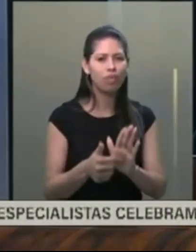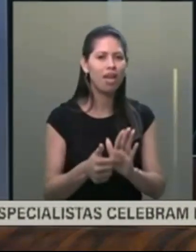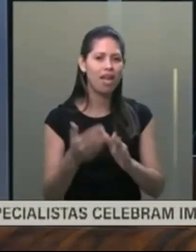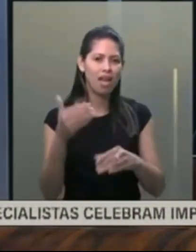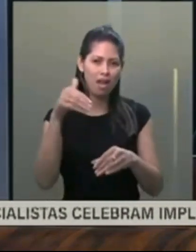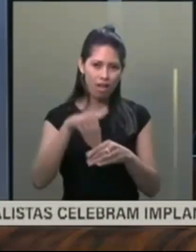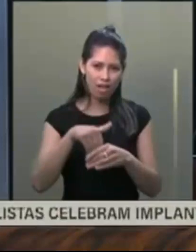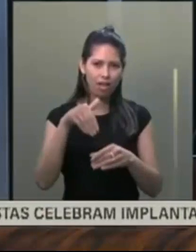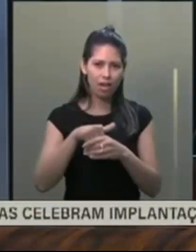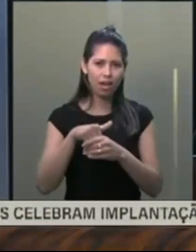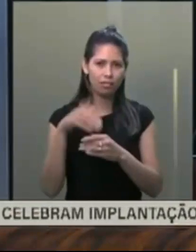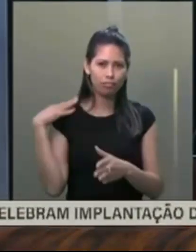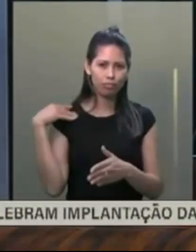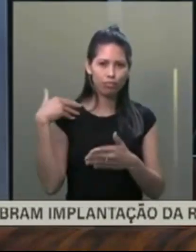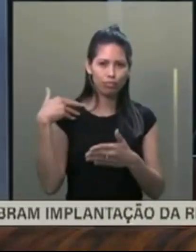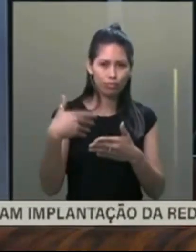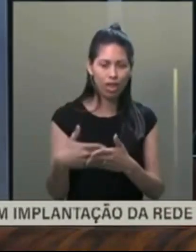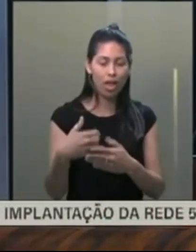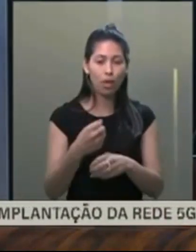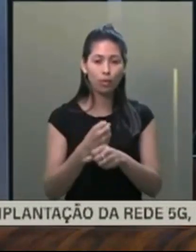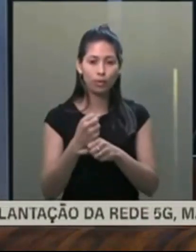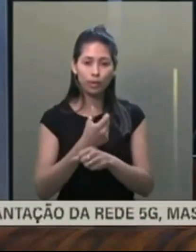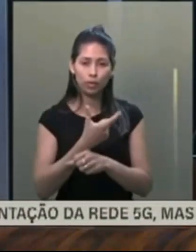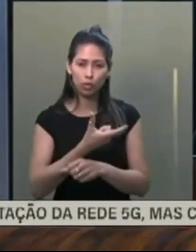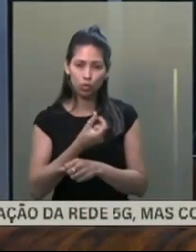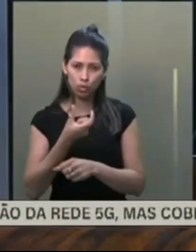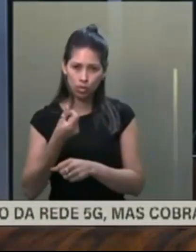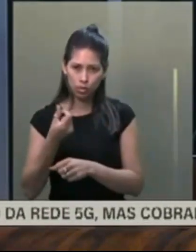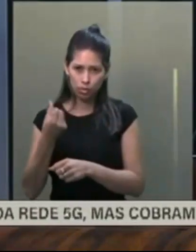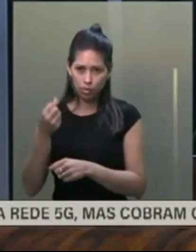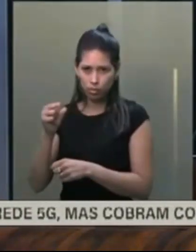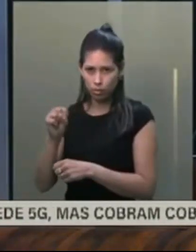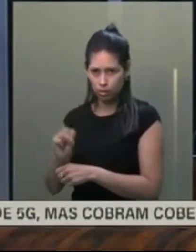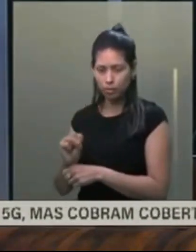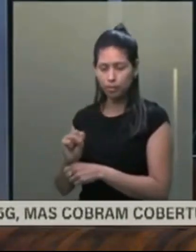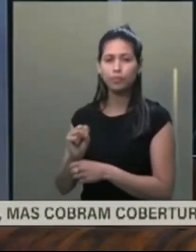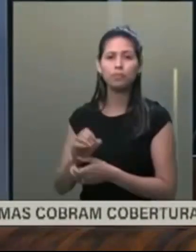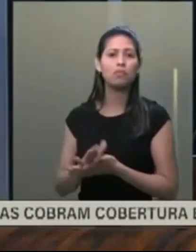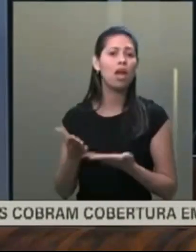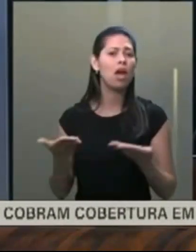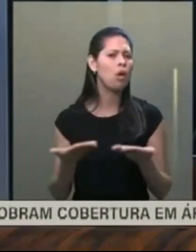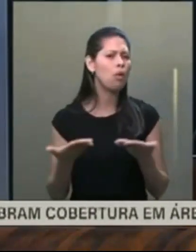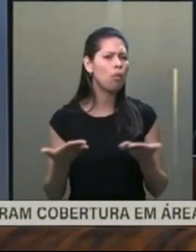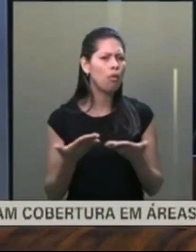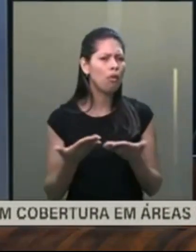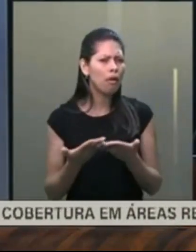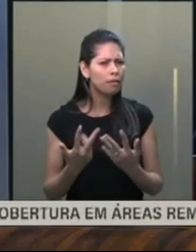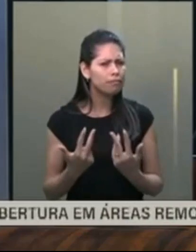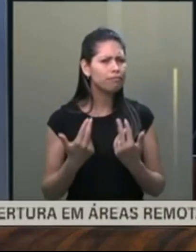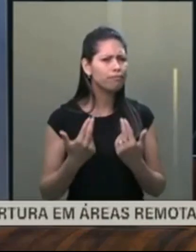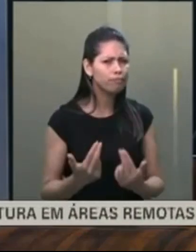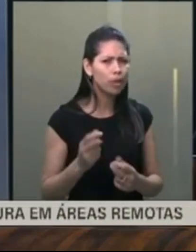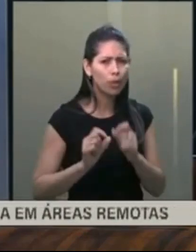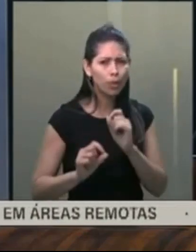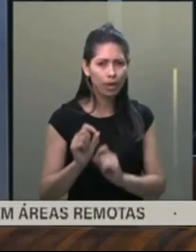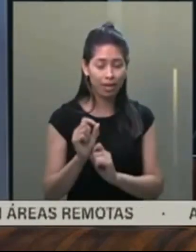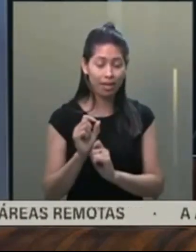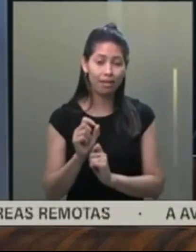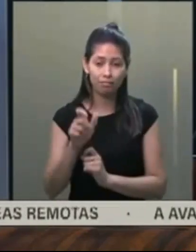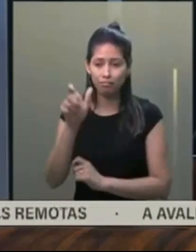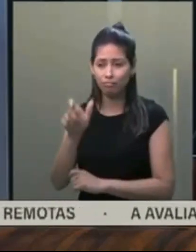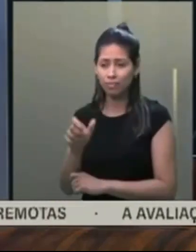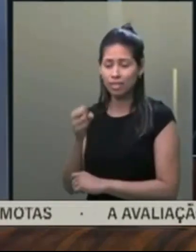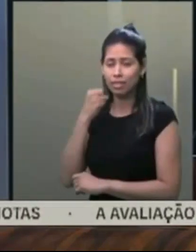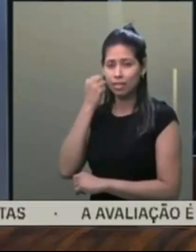das eleições de 2018. É muito semelhante, senador Estívão Valentim, à